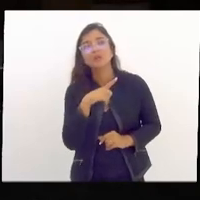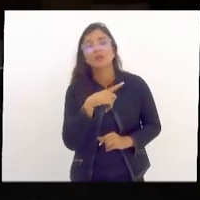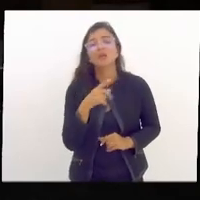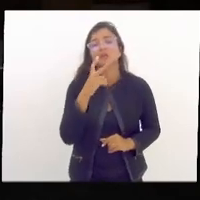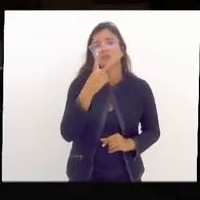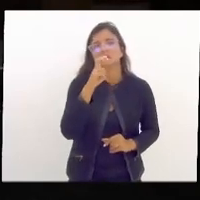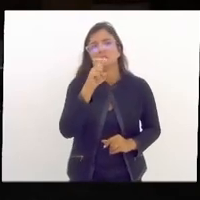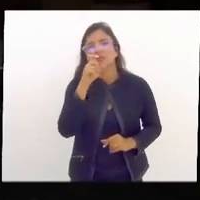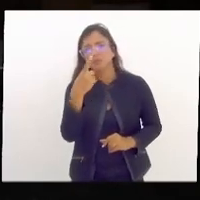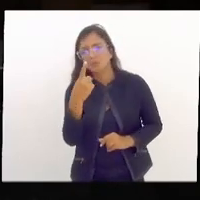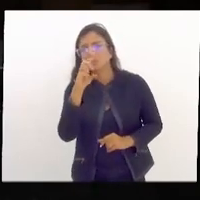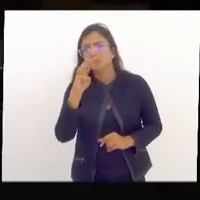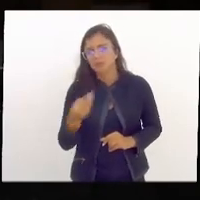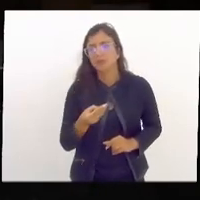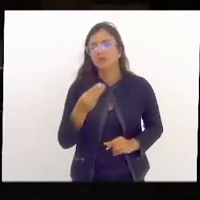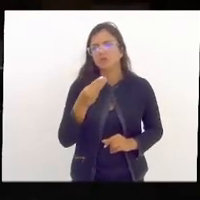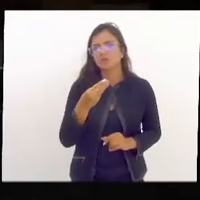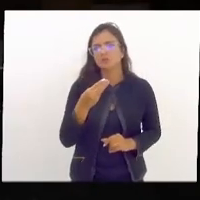né, e